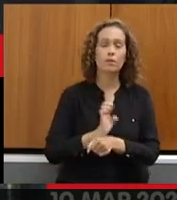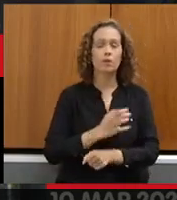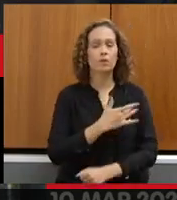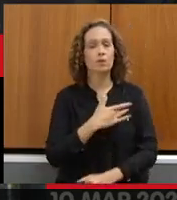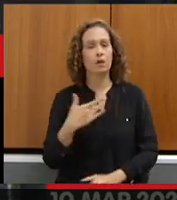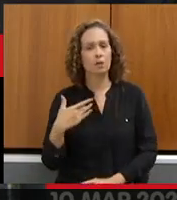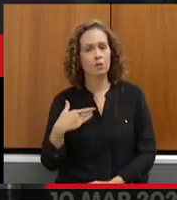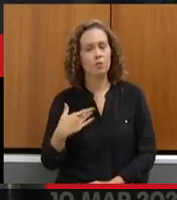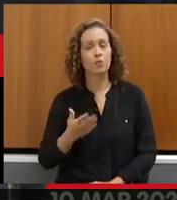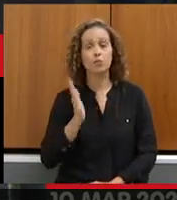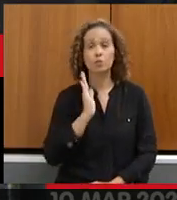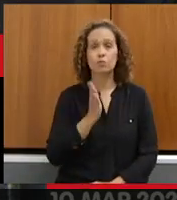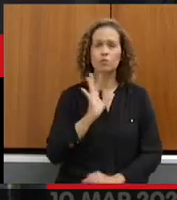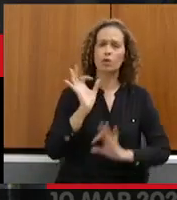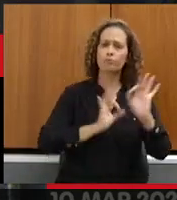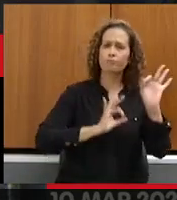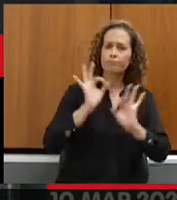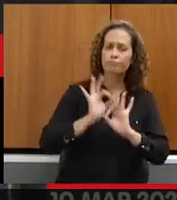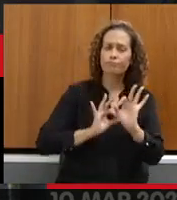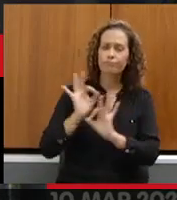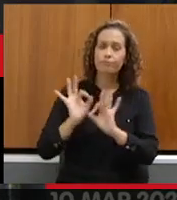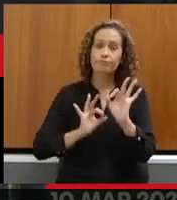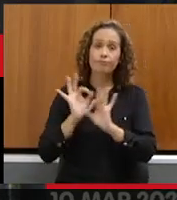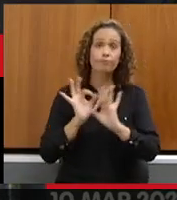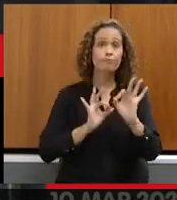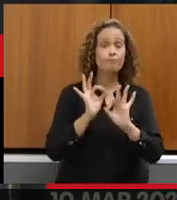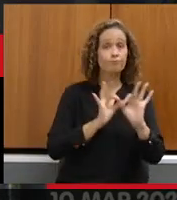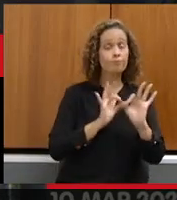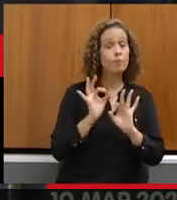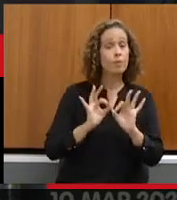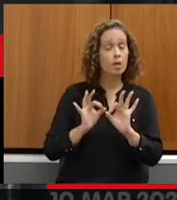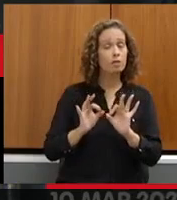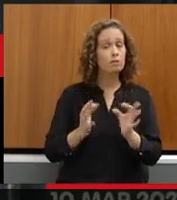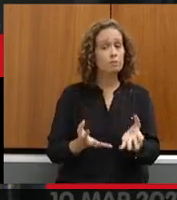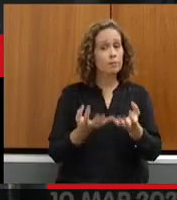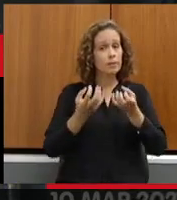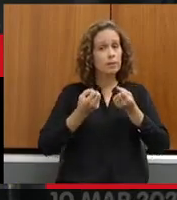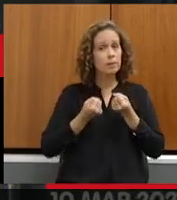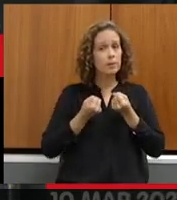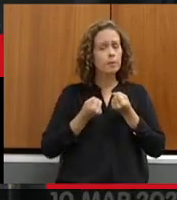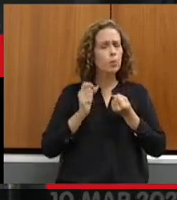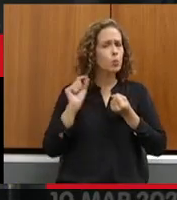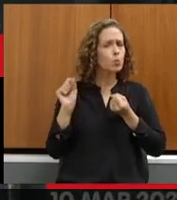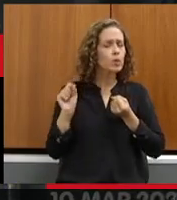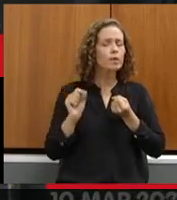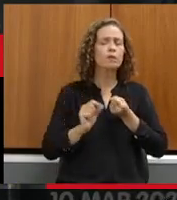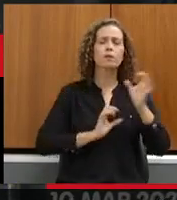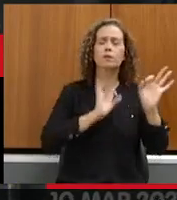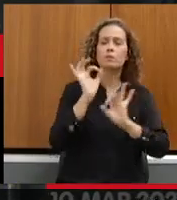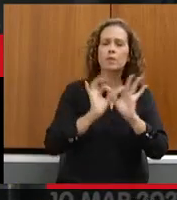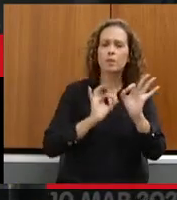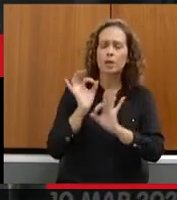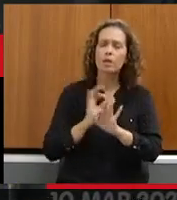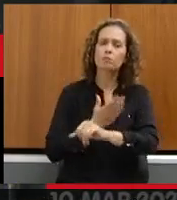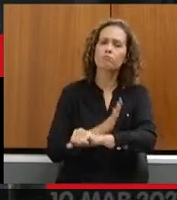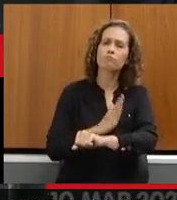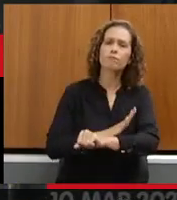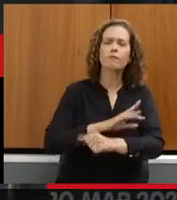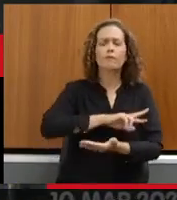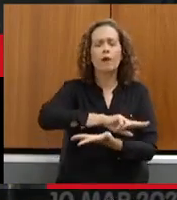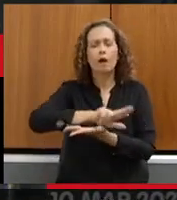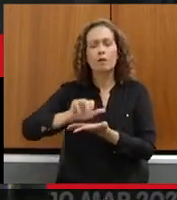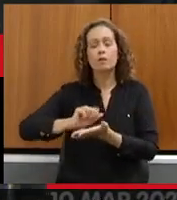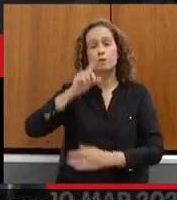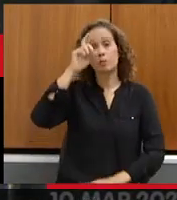temos fizemos um plano que fosse um plano delegado nós preparamos vários hospitais para quando as